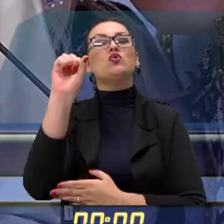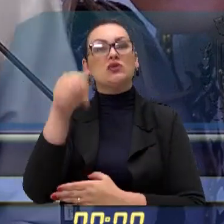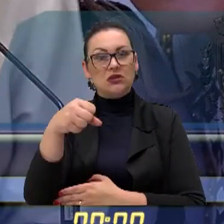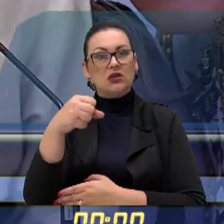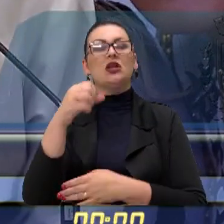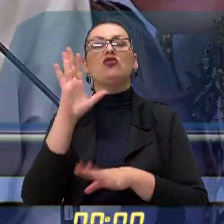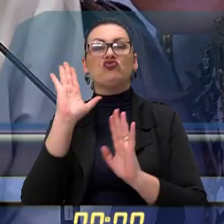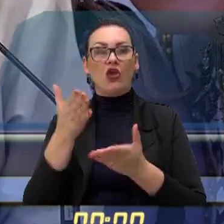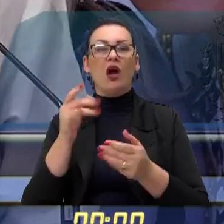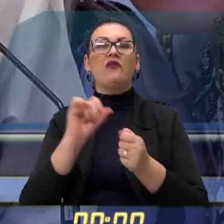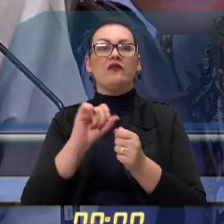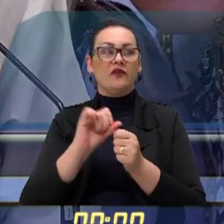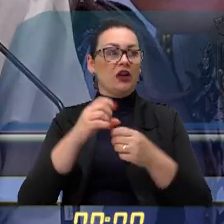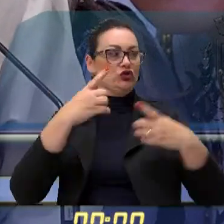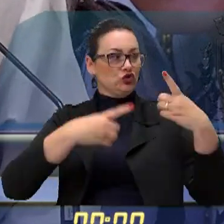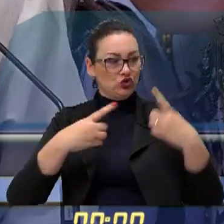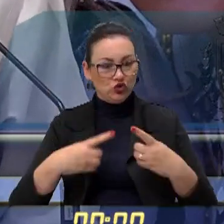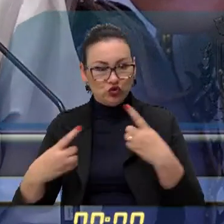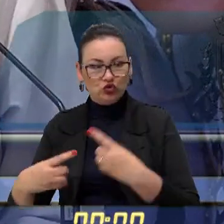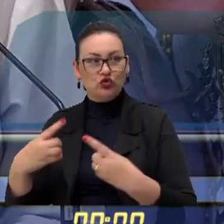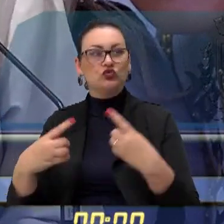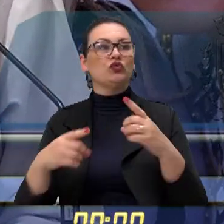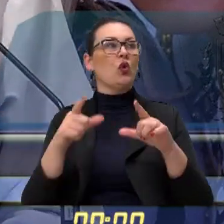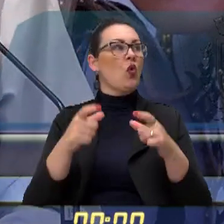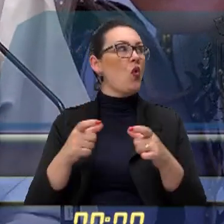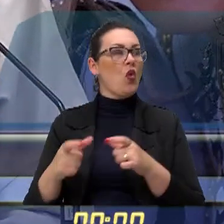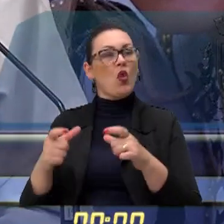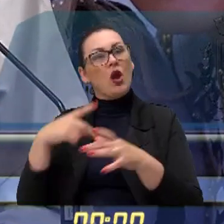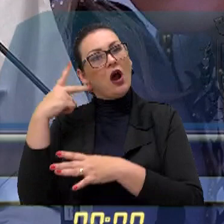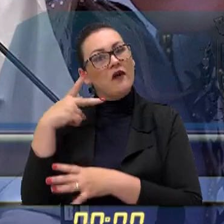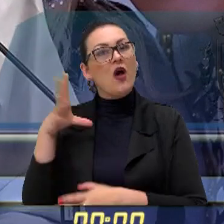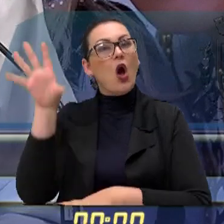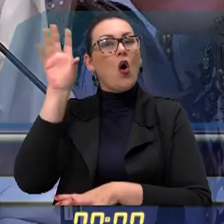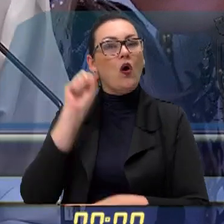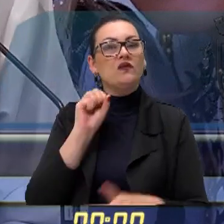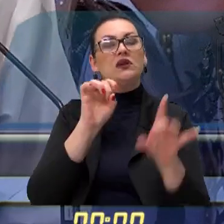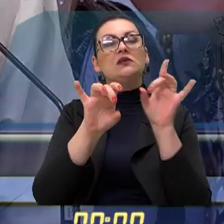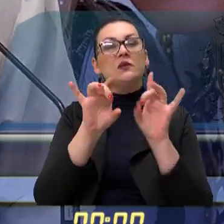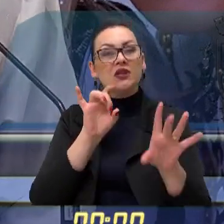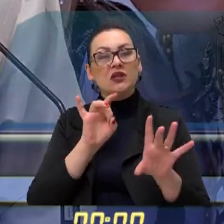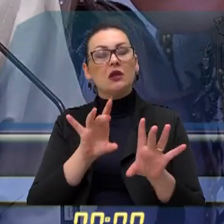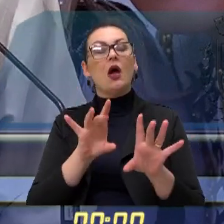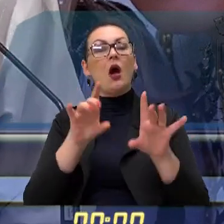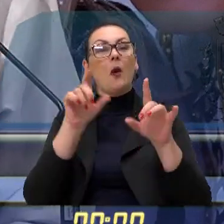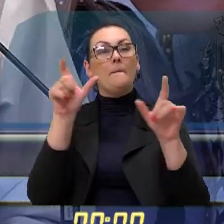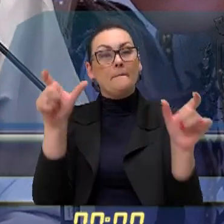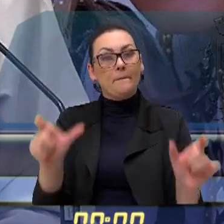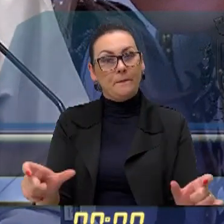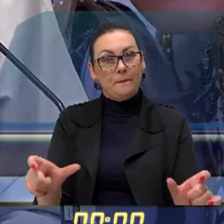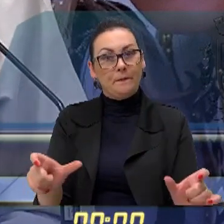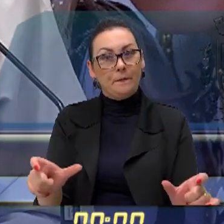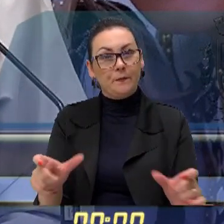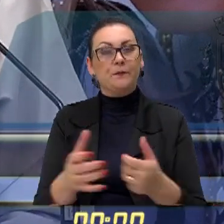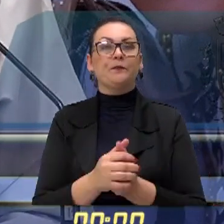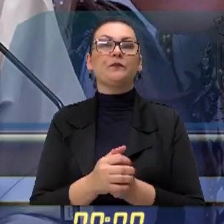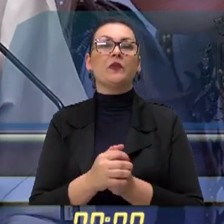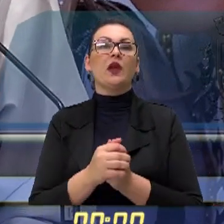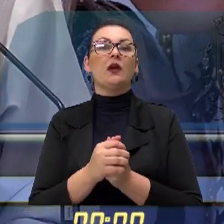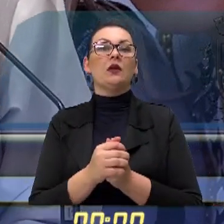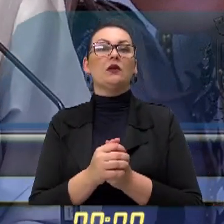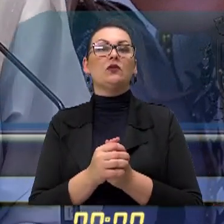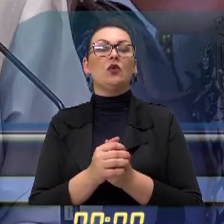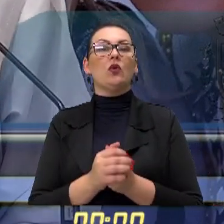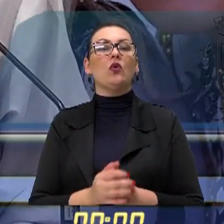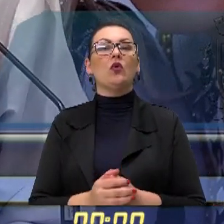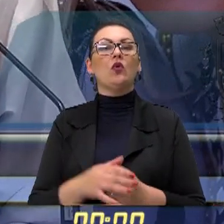como já falamos, um amplo debate na casa, ouvir, aprender com especialistas e decidir com equilíbrio,